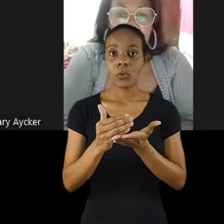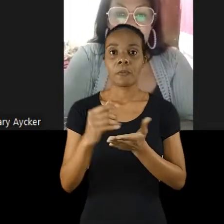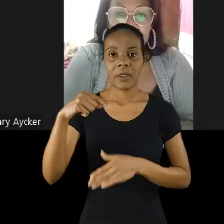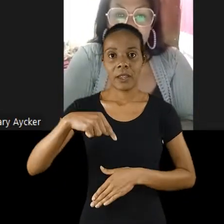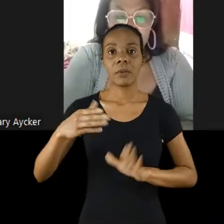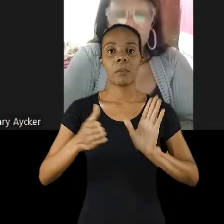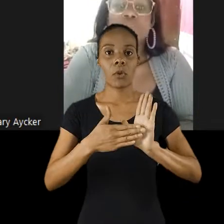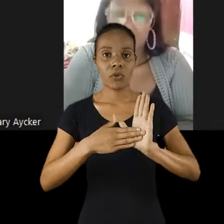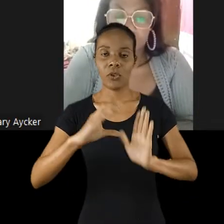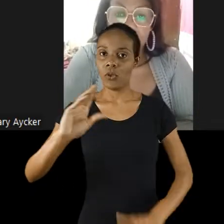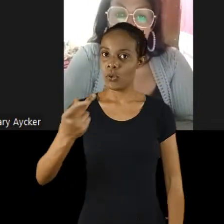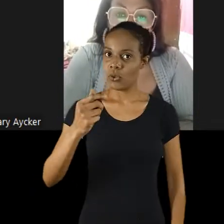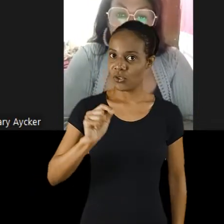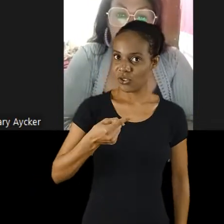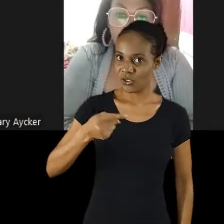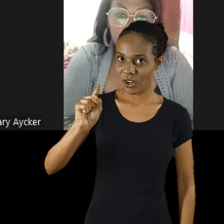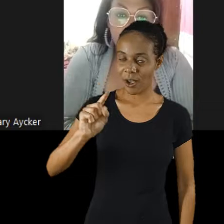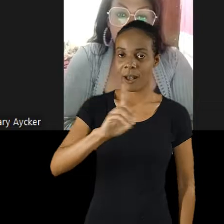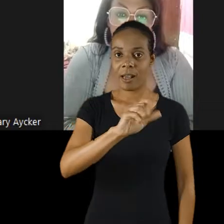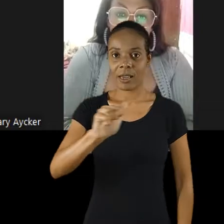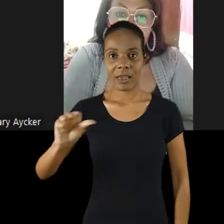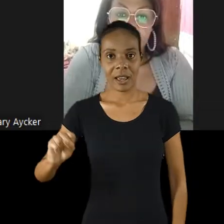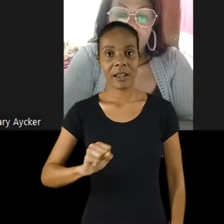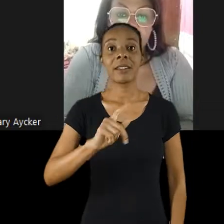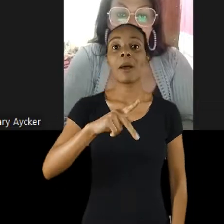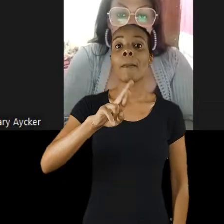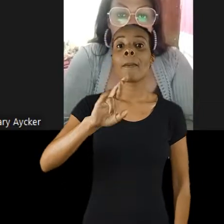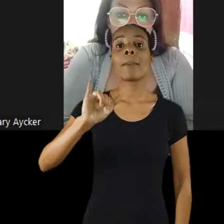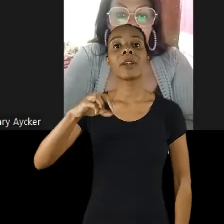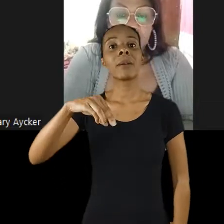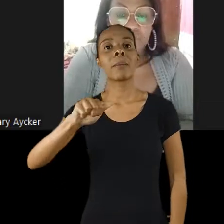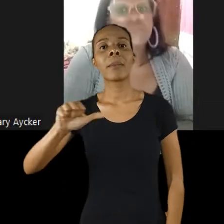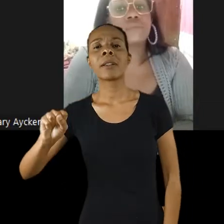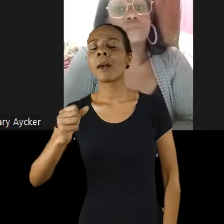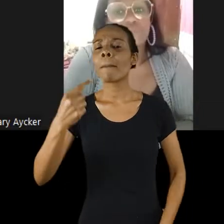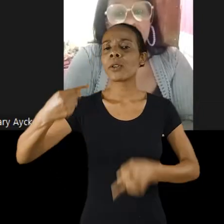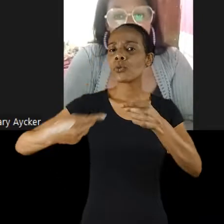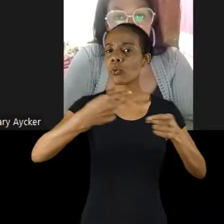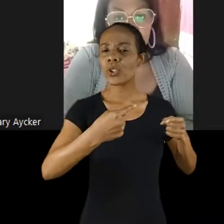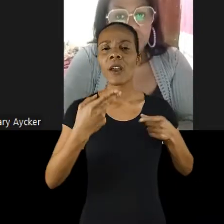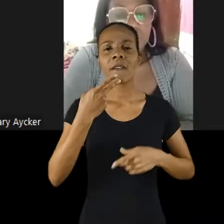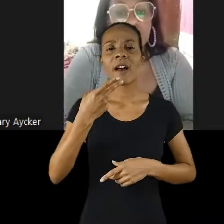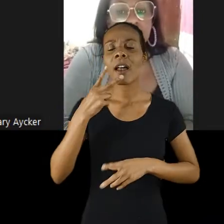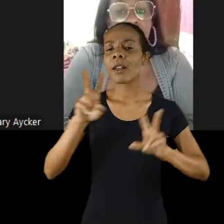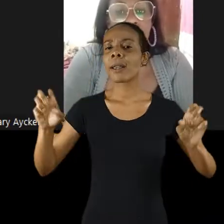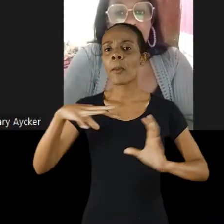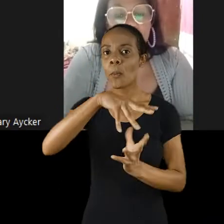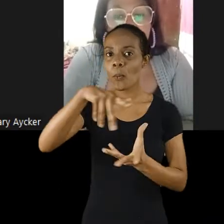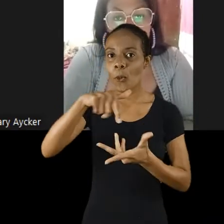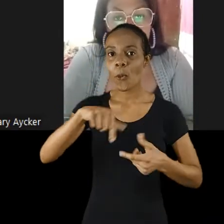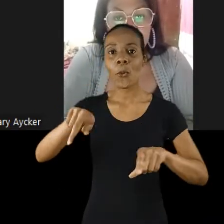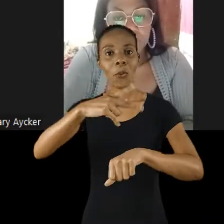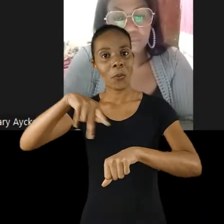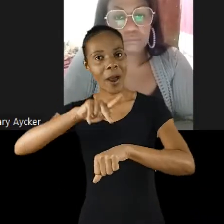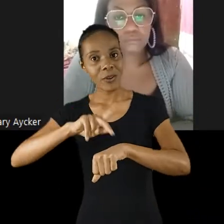primas, encontros para discutir, né, assim, para falar um pouco sobre a nossa cidade, sobre o mundo, sobre o nosso país. E aí